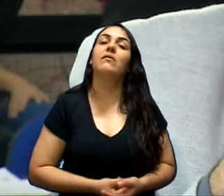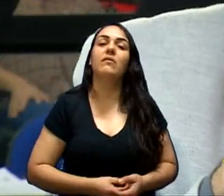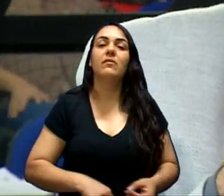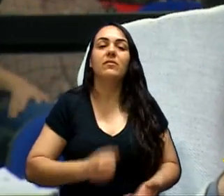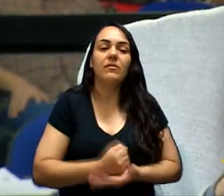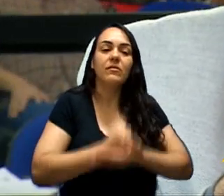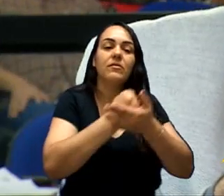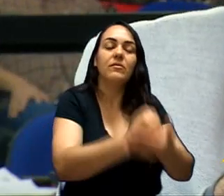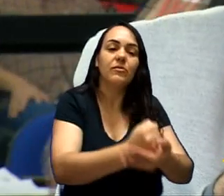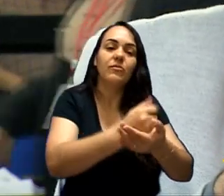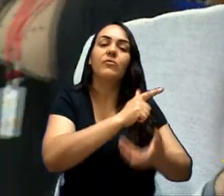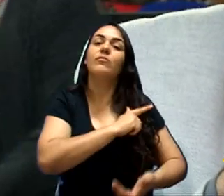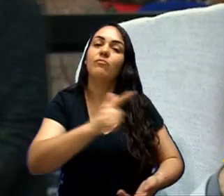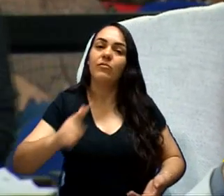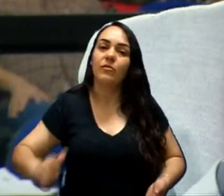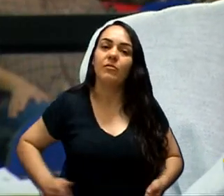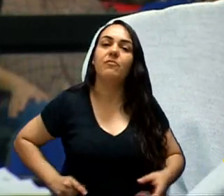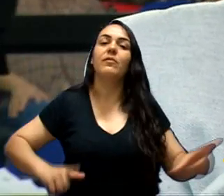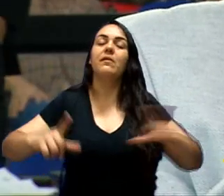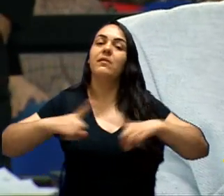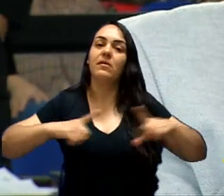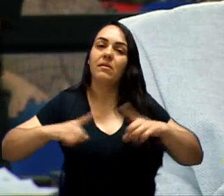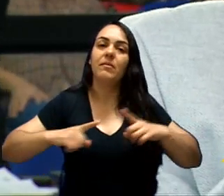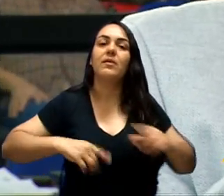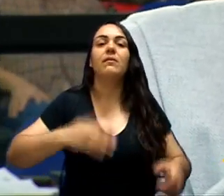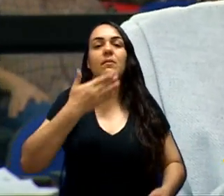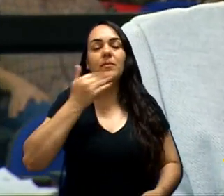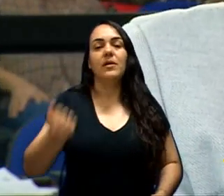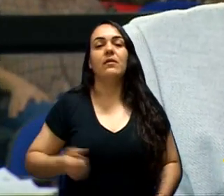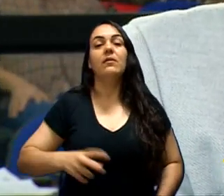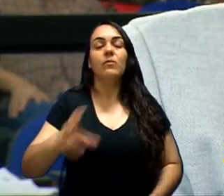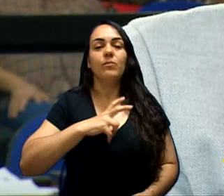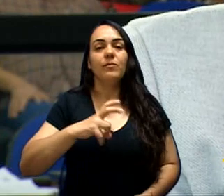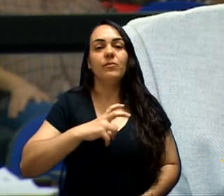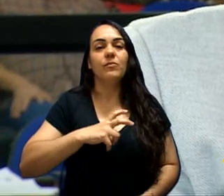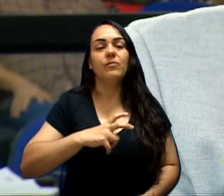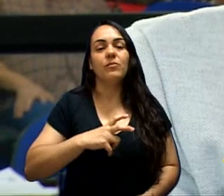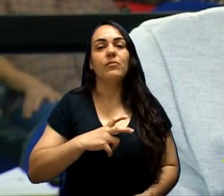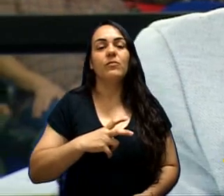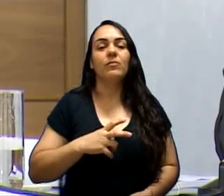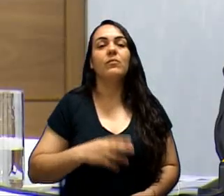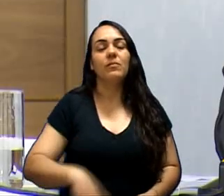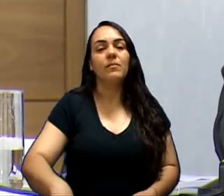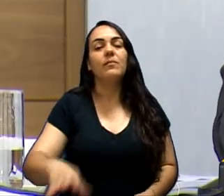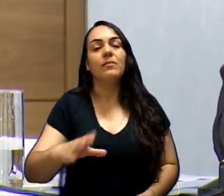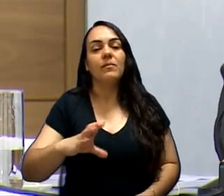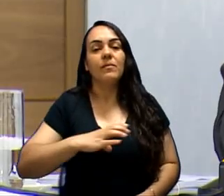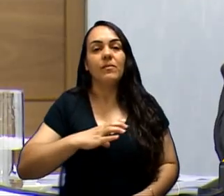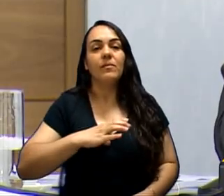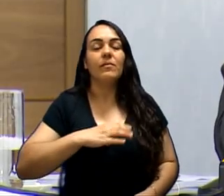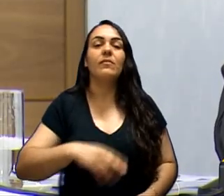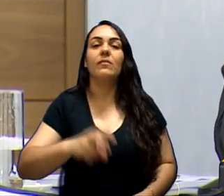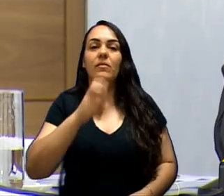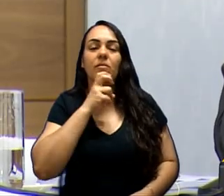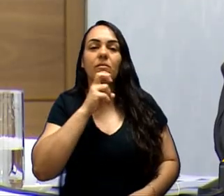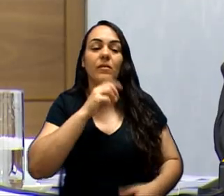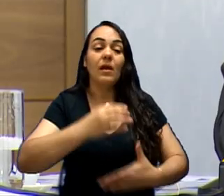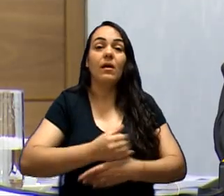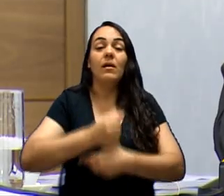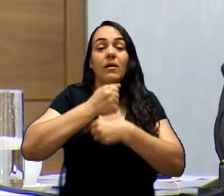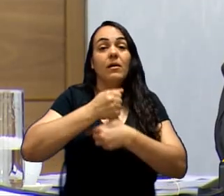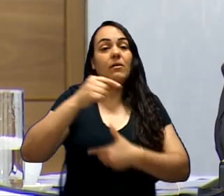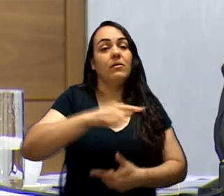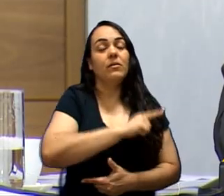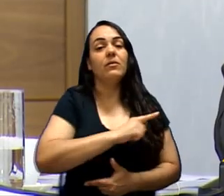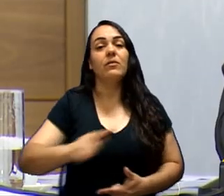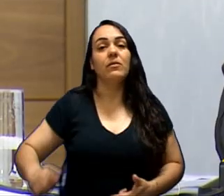ajudando o governo da doutora para que Sorocaba continue nos trilhos. Mas, vereador Martinez, o senhor me desculpe, o senhor é o líder do governo, mas